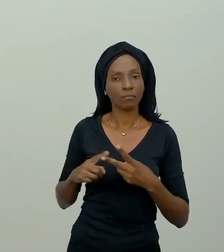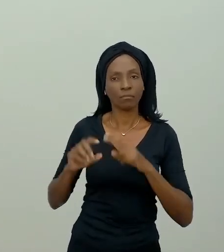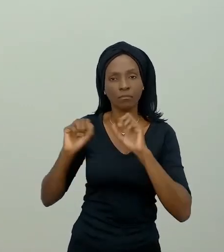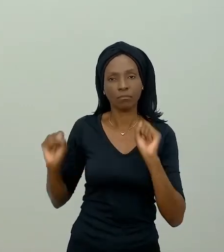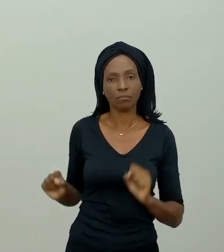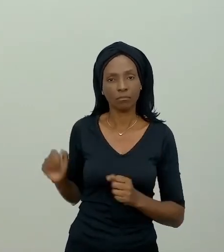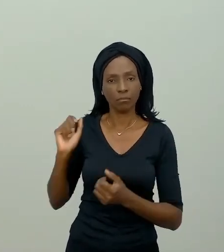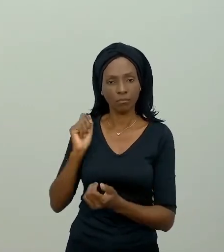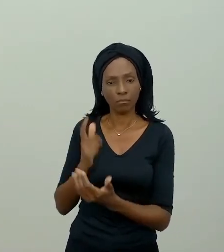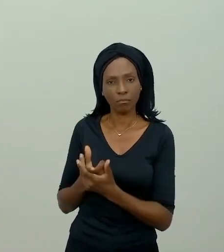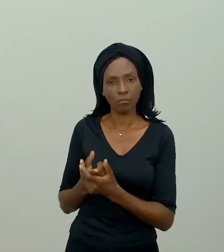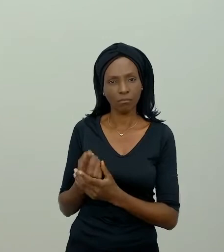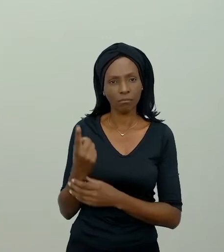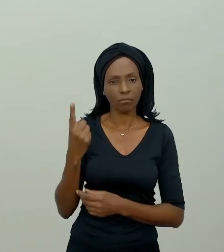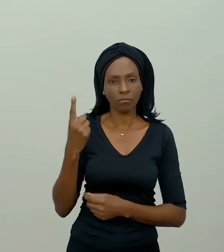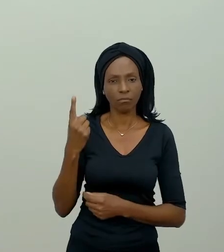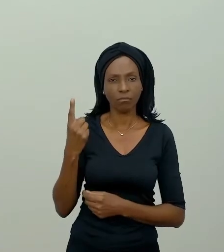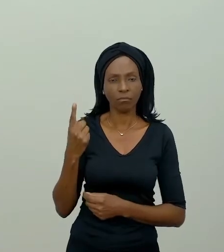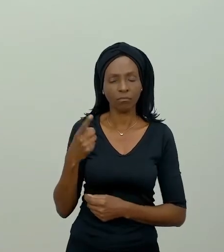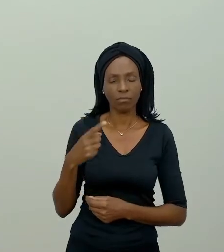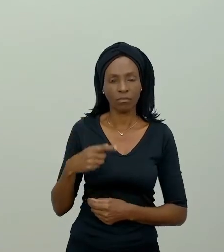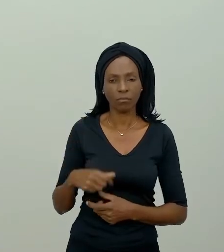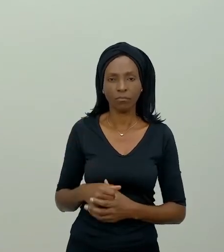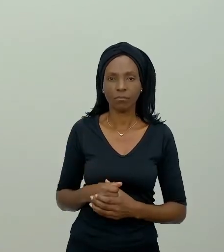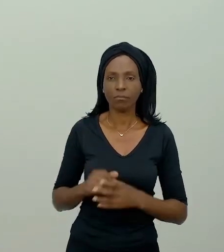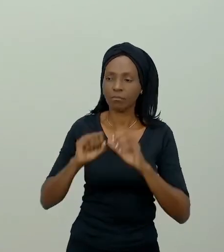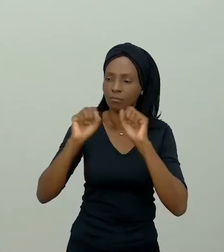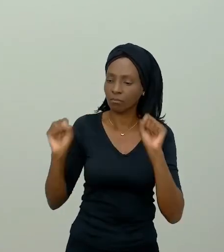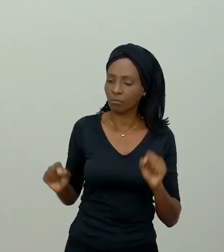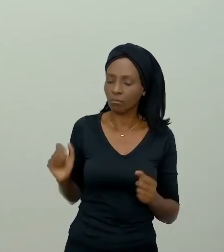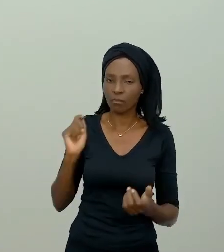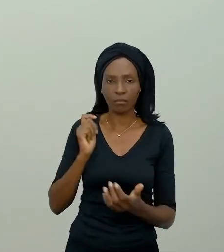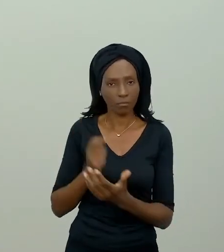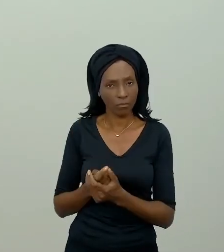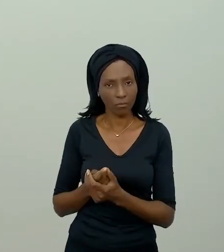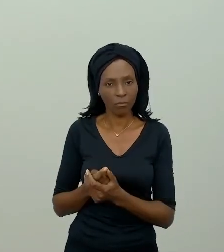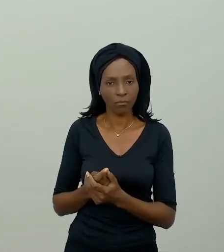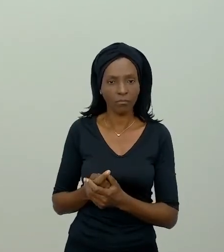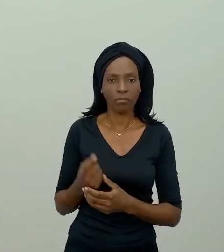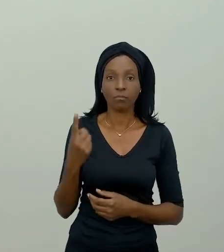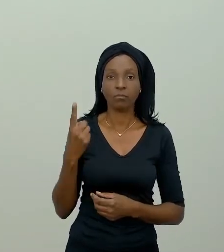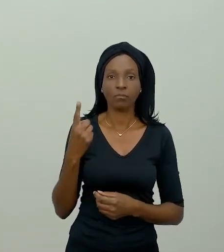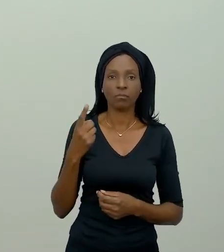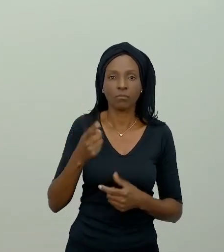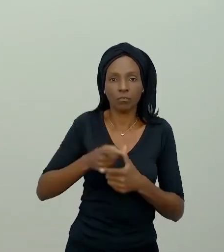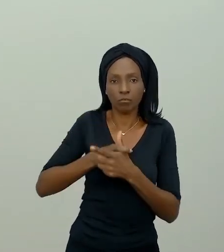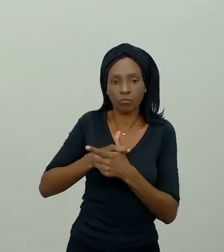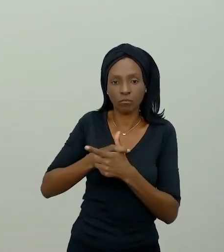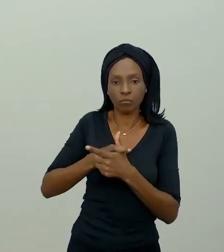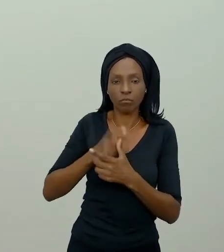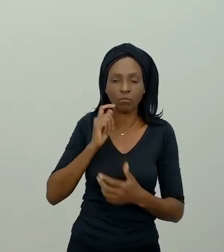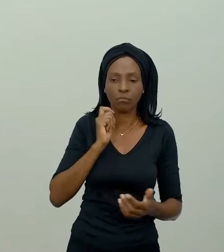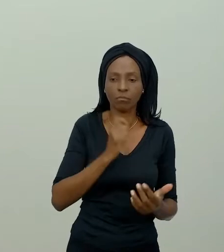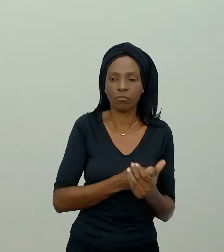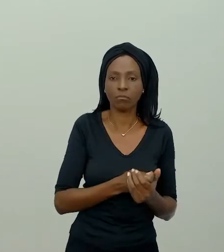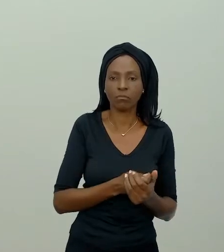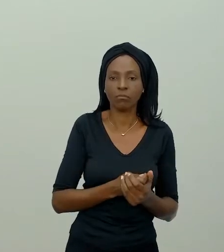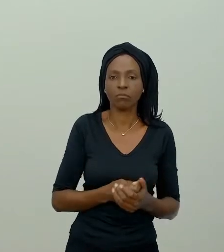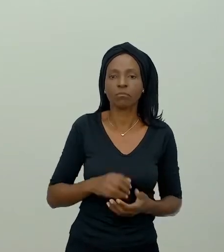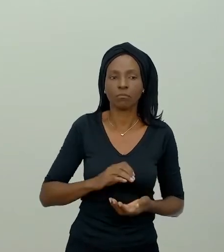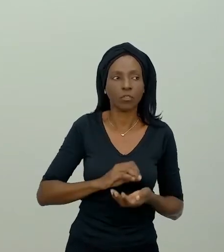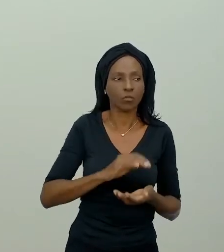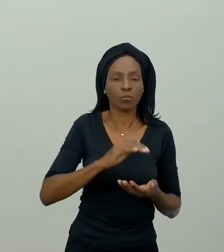de pagamento único. Então, estamos lá, ó, o sistema de pagamento único. O devedor paga o